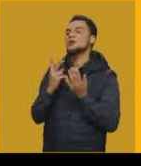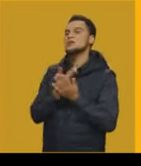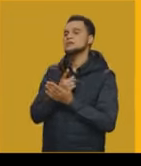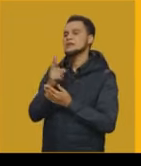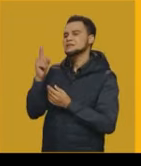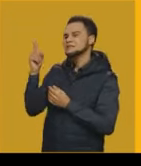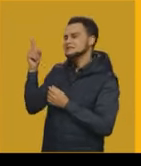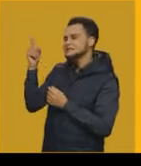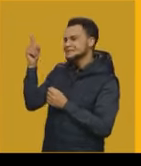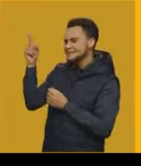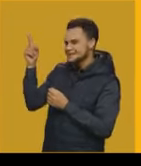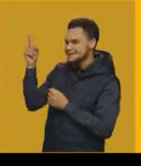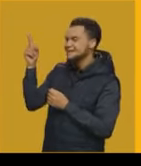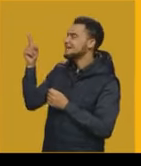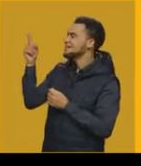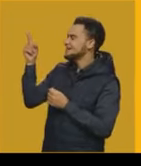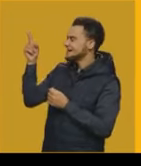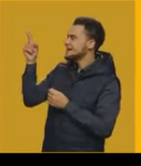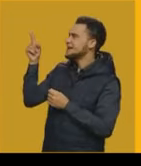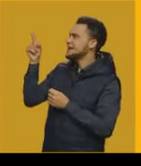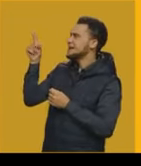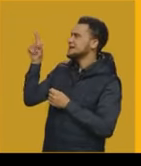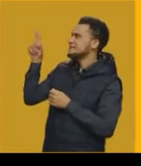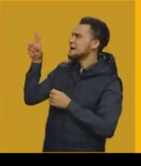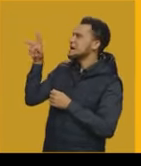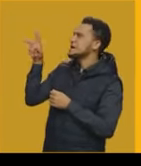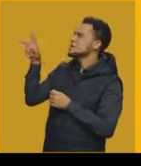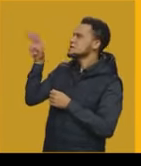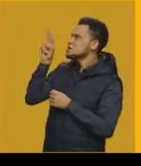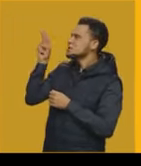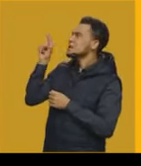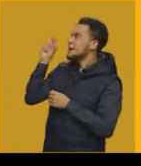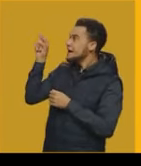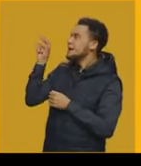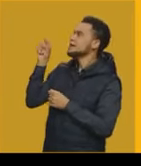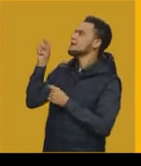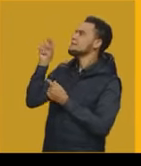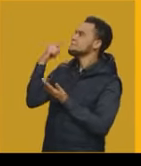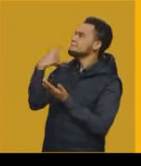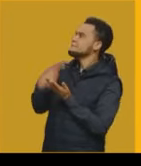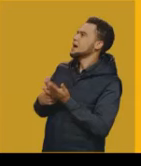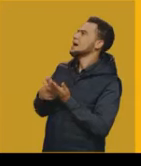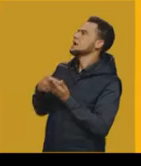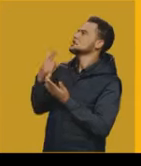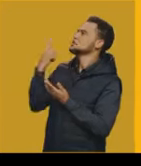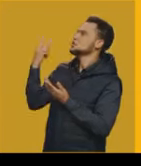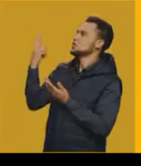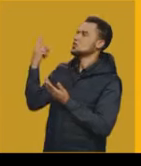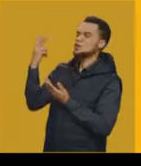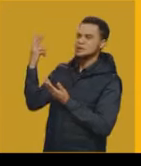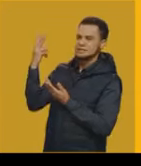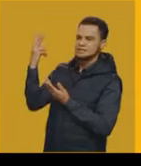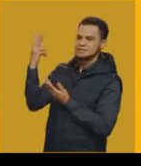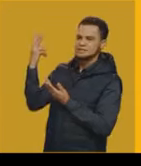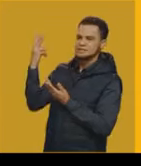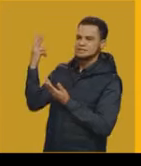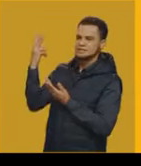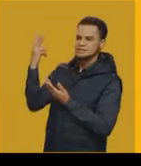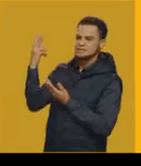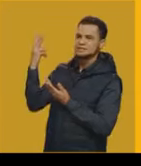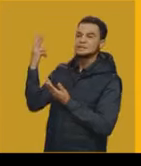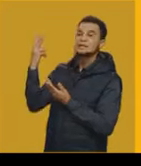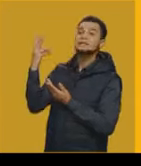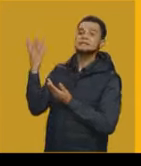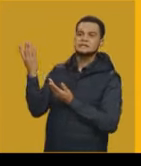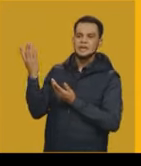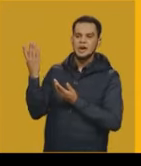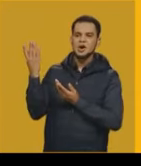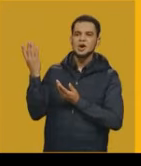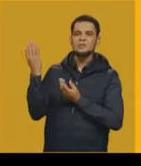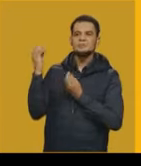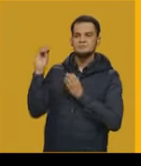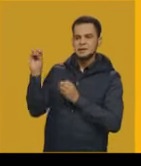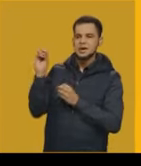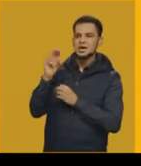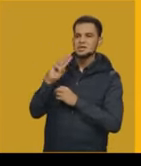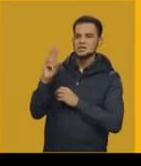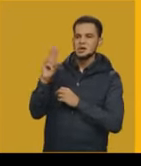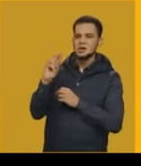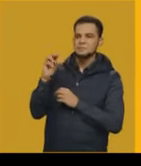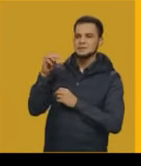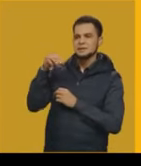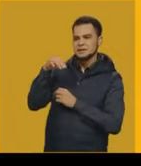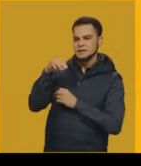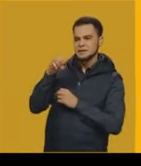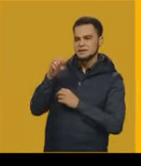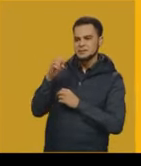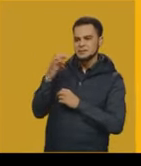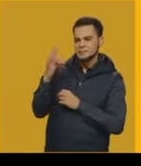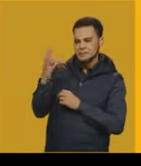o carbono, a dupla ligação vai começar no carbono 2. Então, eu tenho met, acompanha comigo,